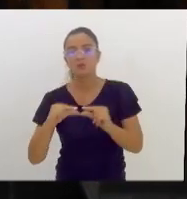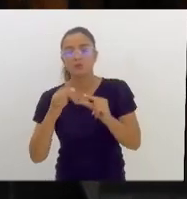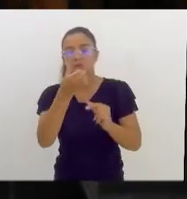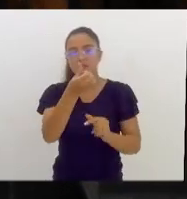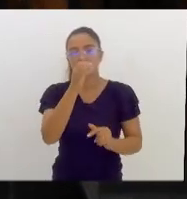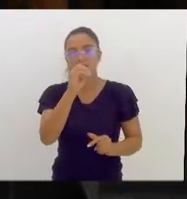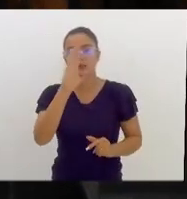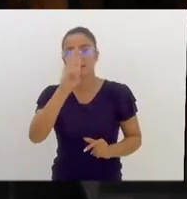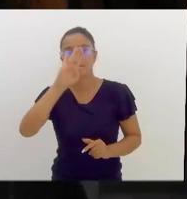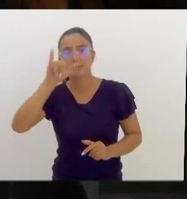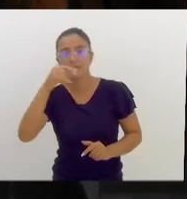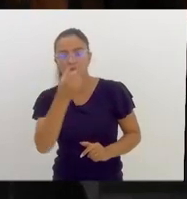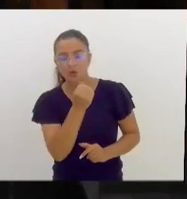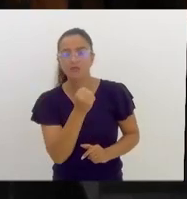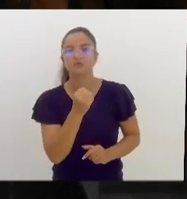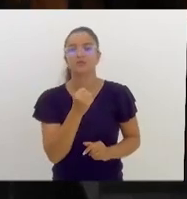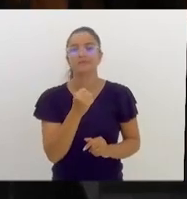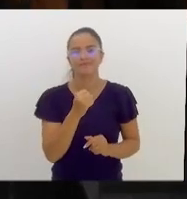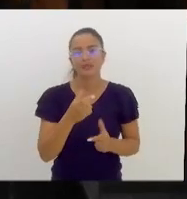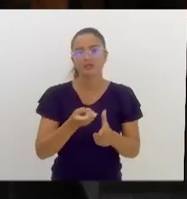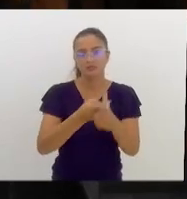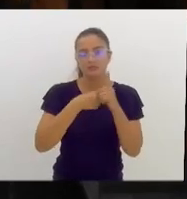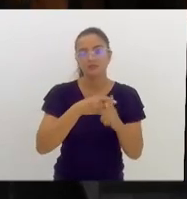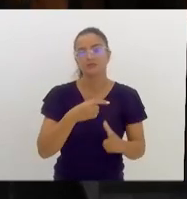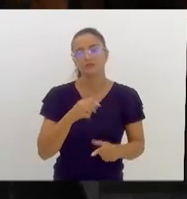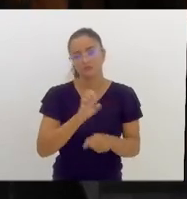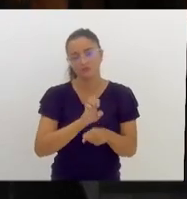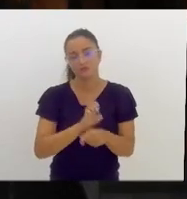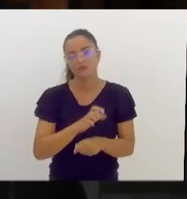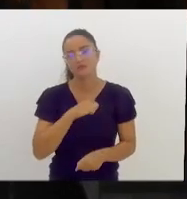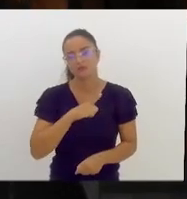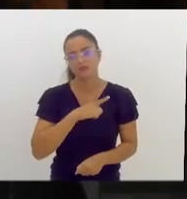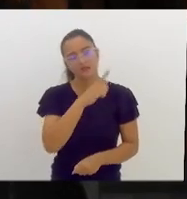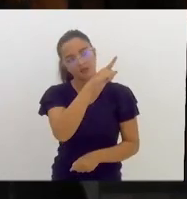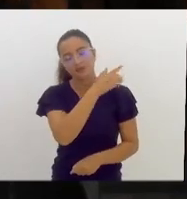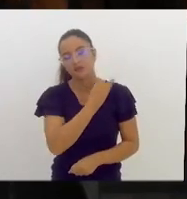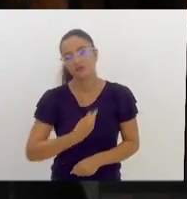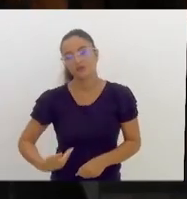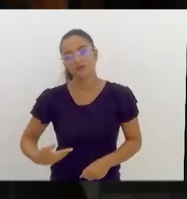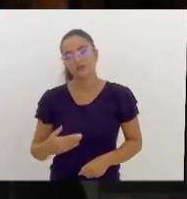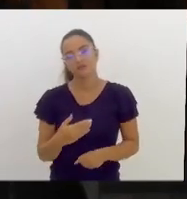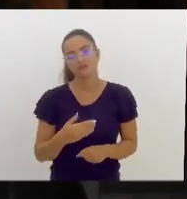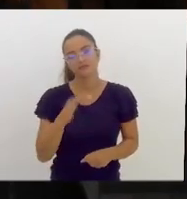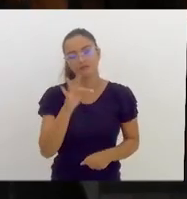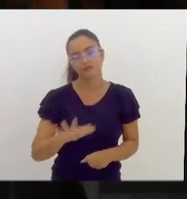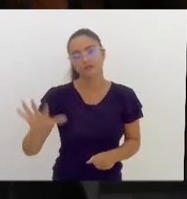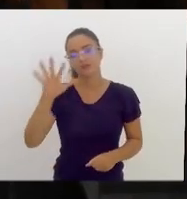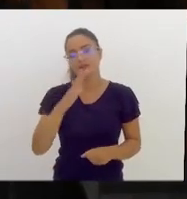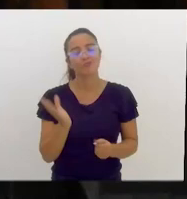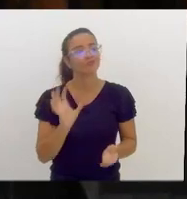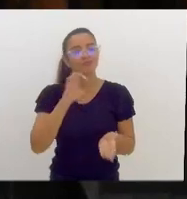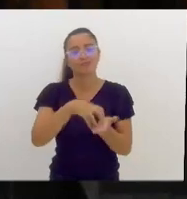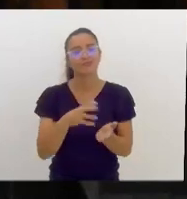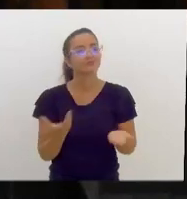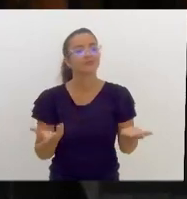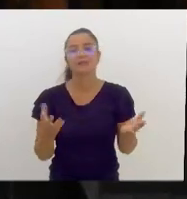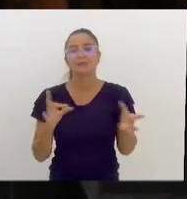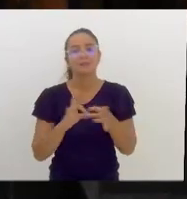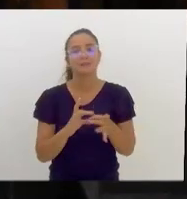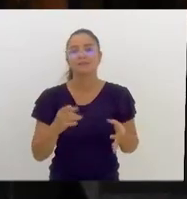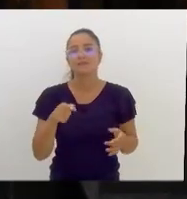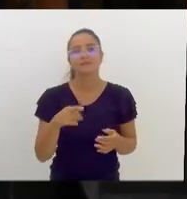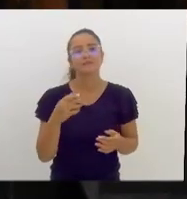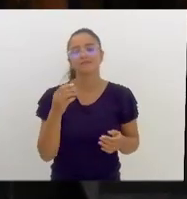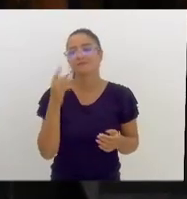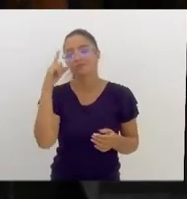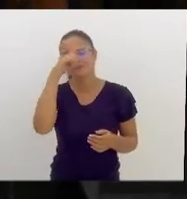que o Estado tem com o governo federal. A dívida pública do Estado, que todo mundo sabe que é essa questão central no Pacto Federativo, não só do Rio de Janeiro, mas